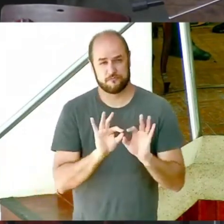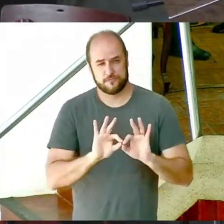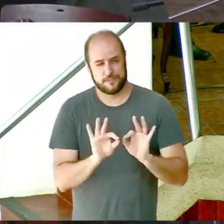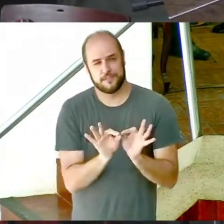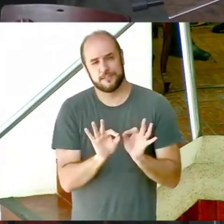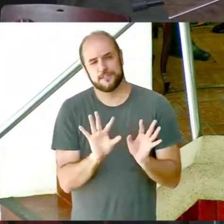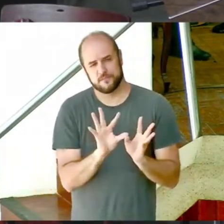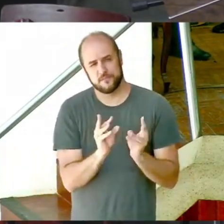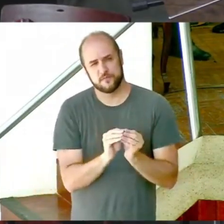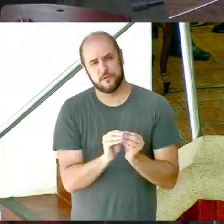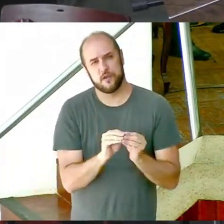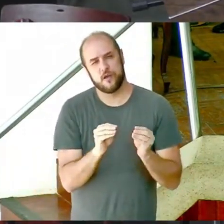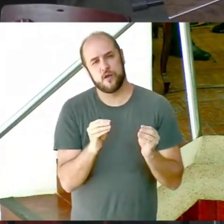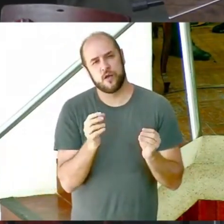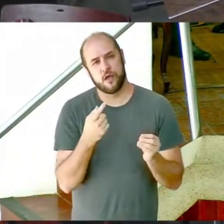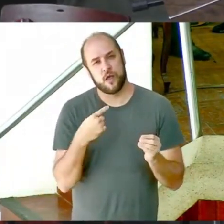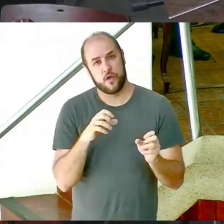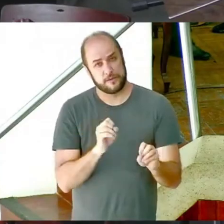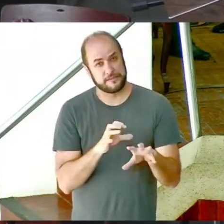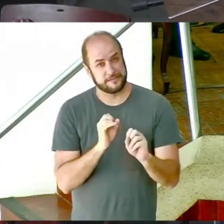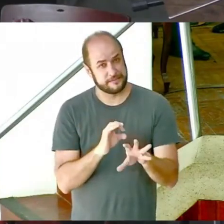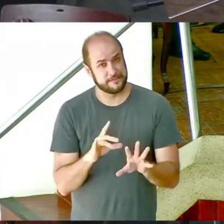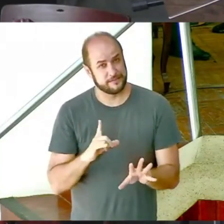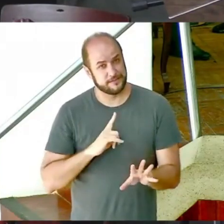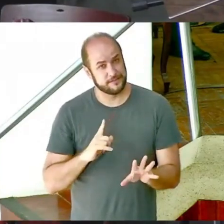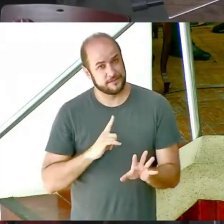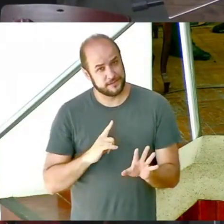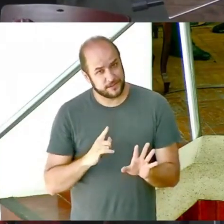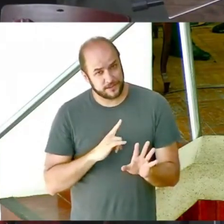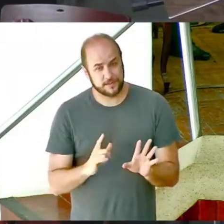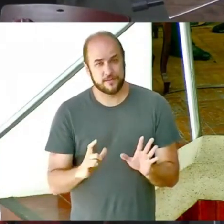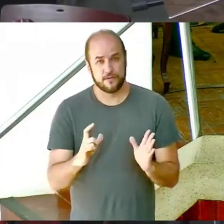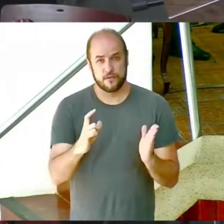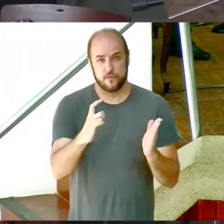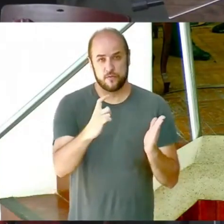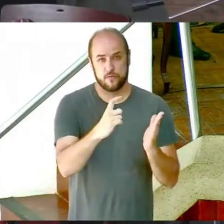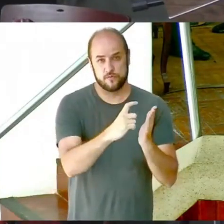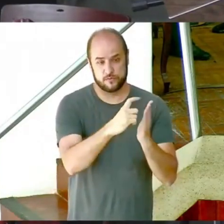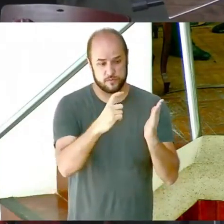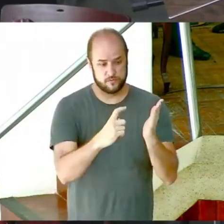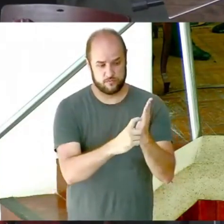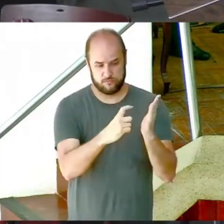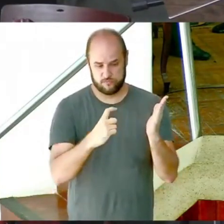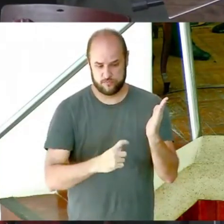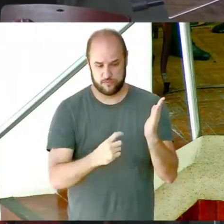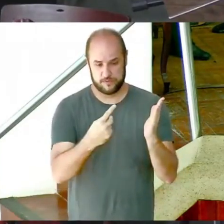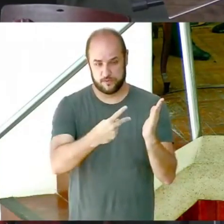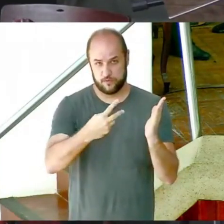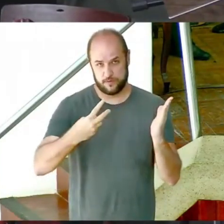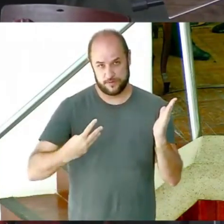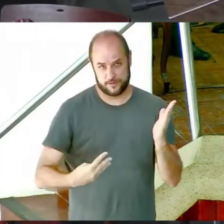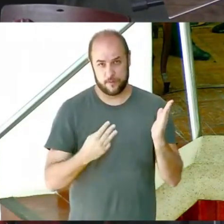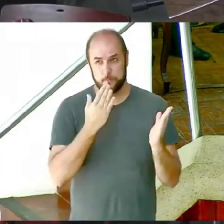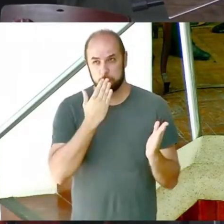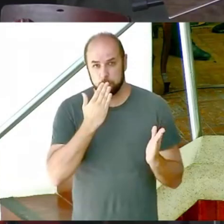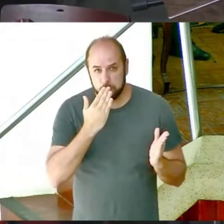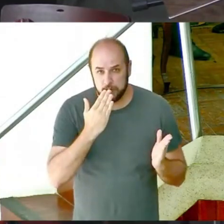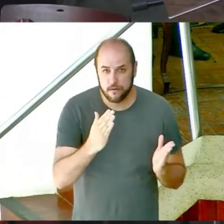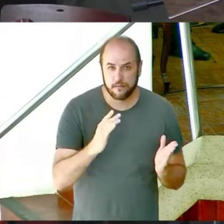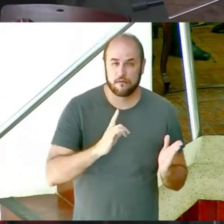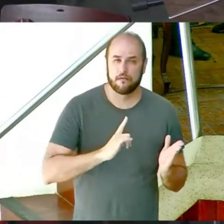o ensino da segunda e terceira petições